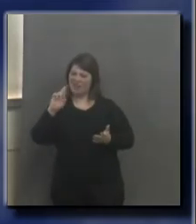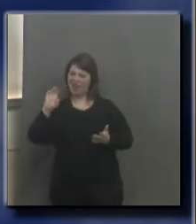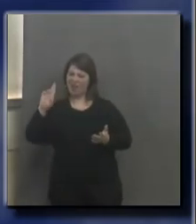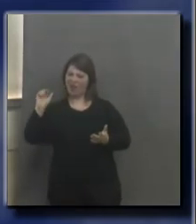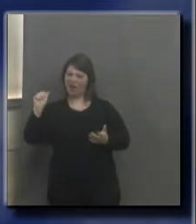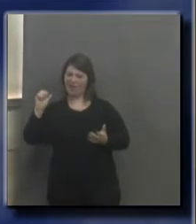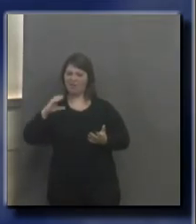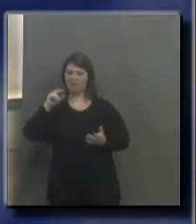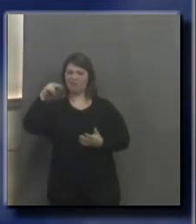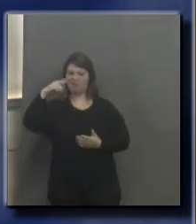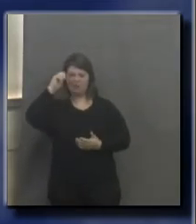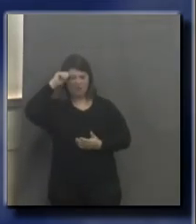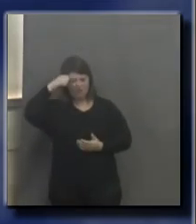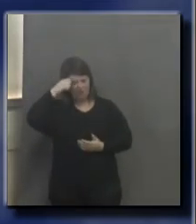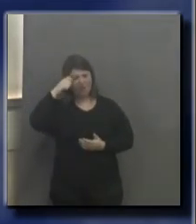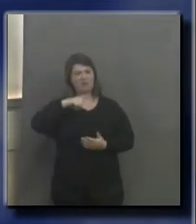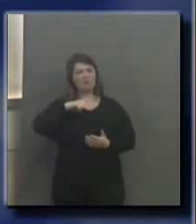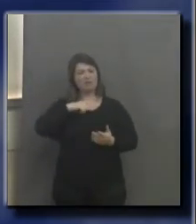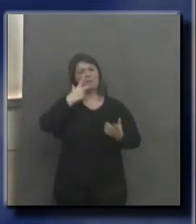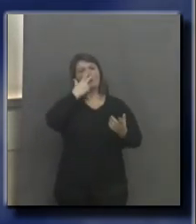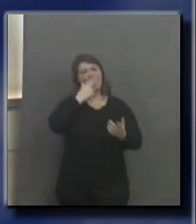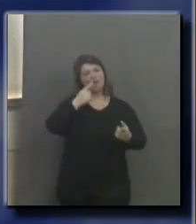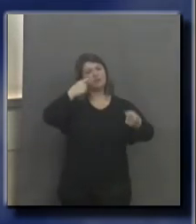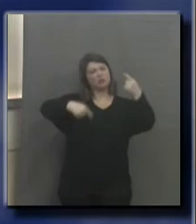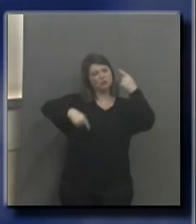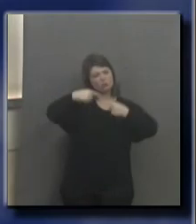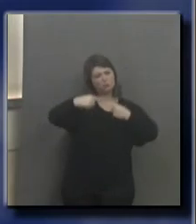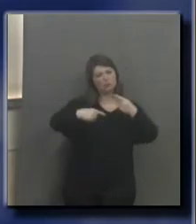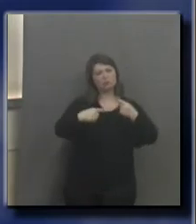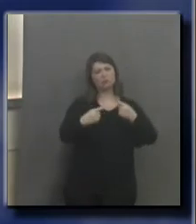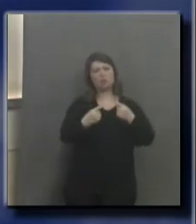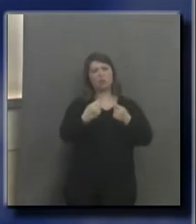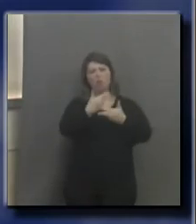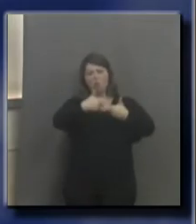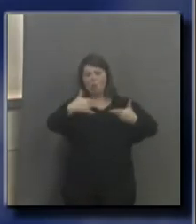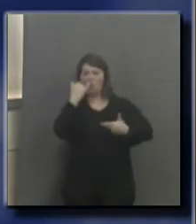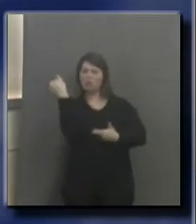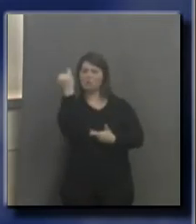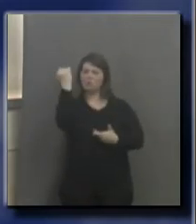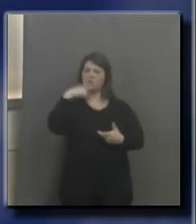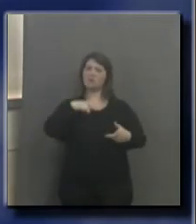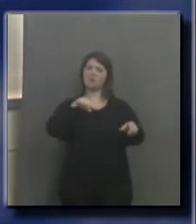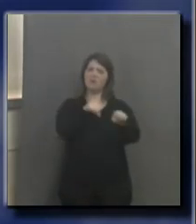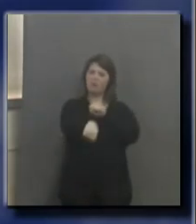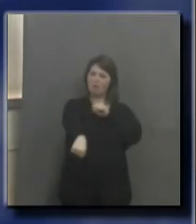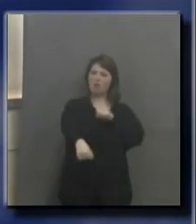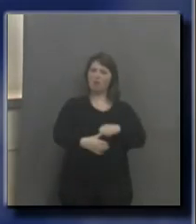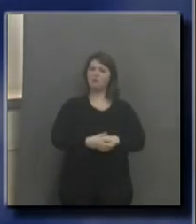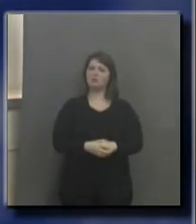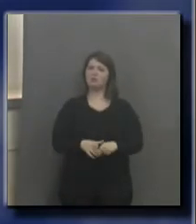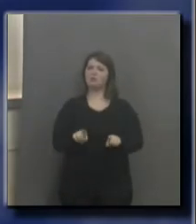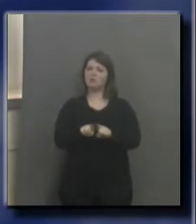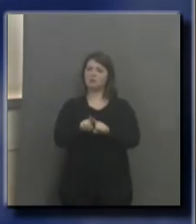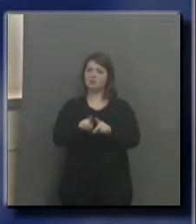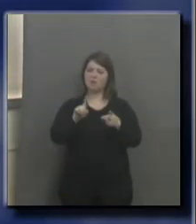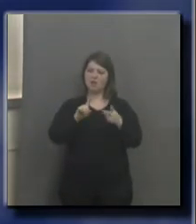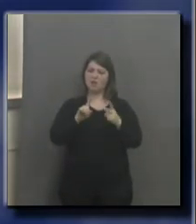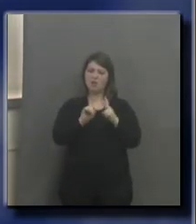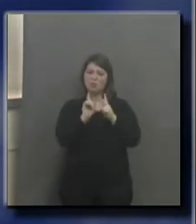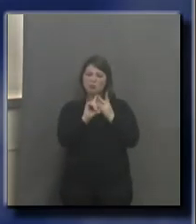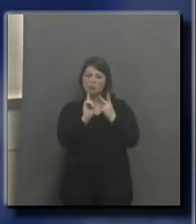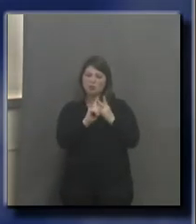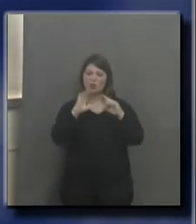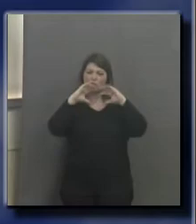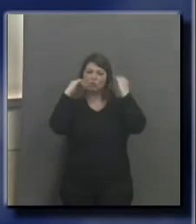que registrou questões muito importantes em relação à formação. O segundo Congresso Nacional